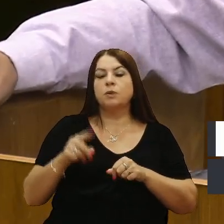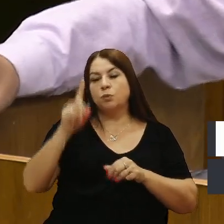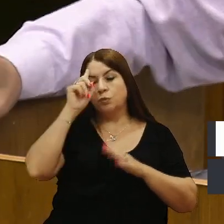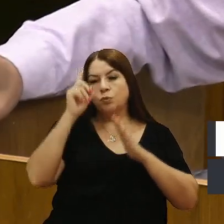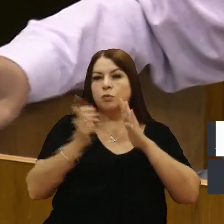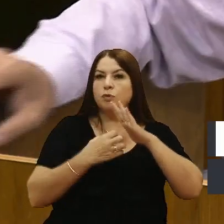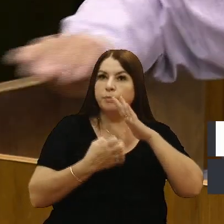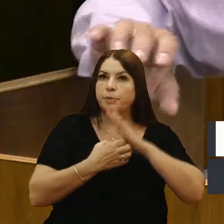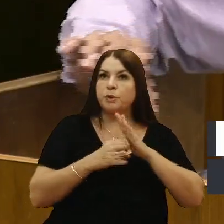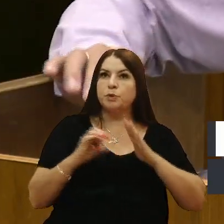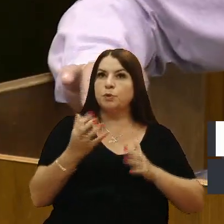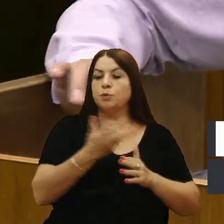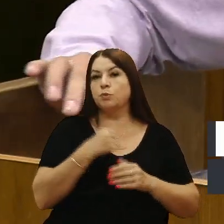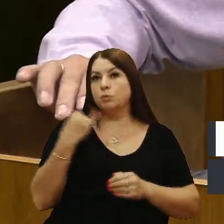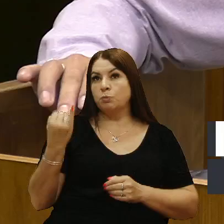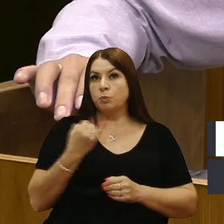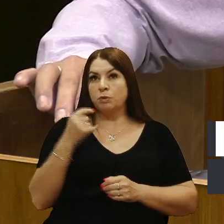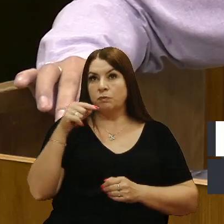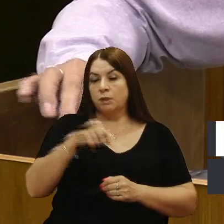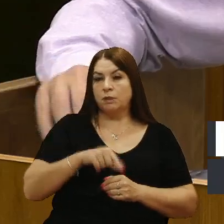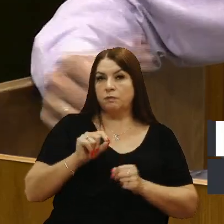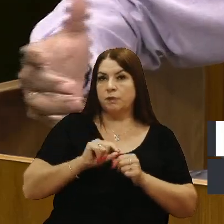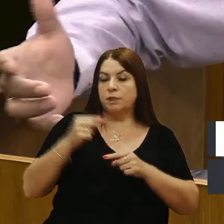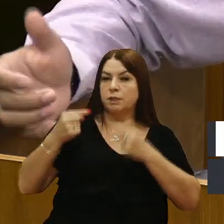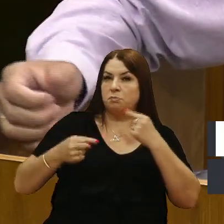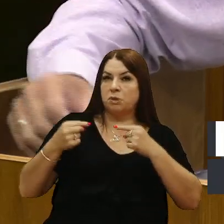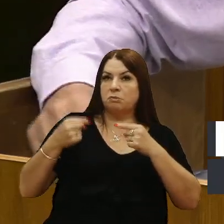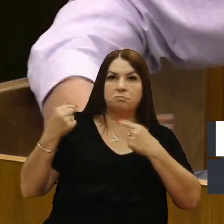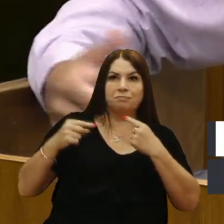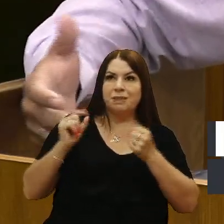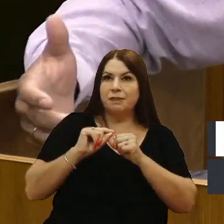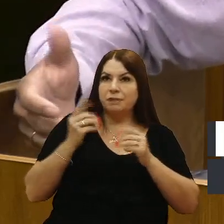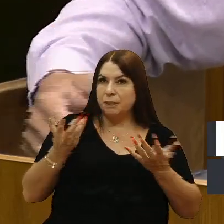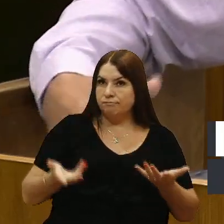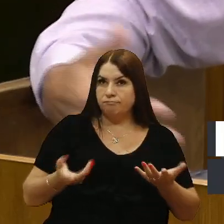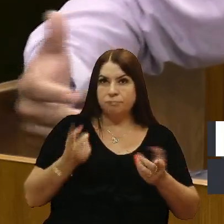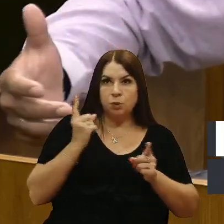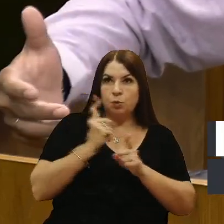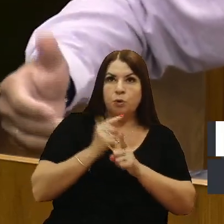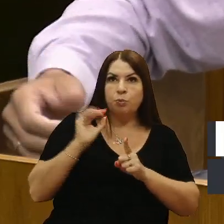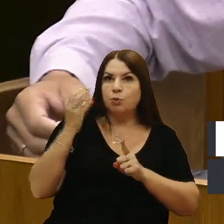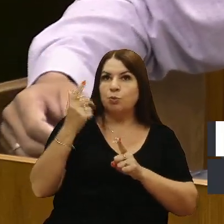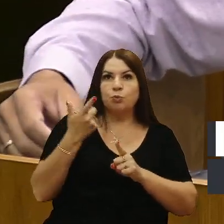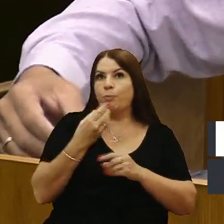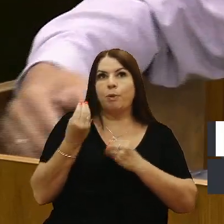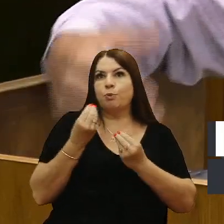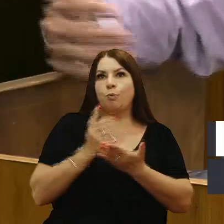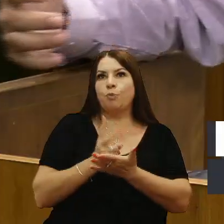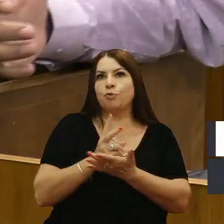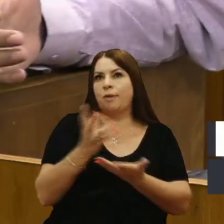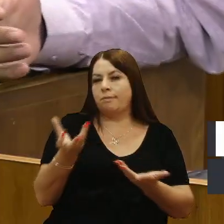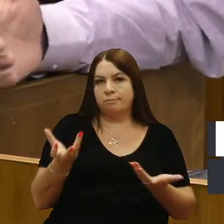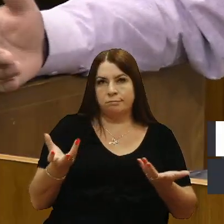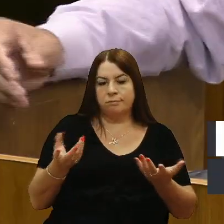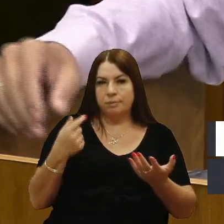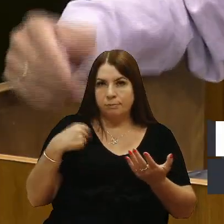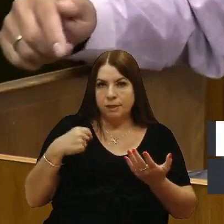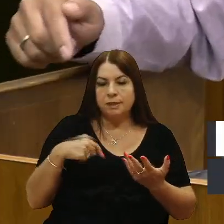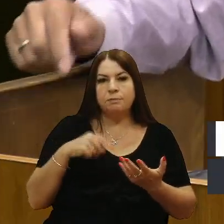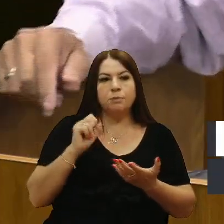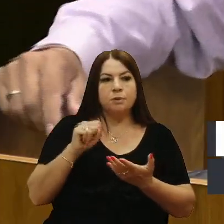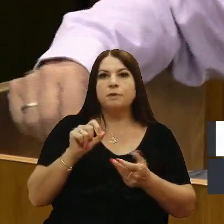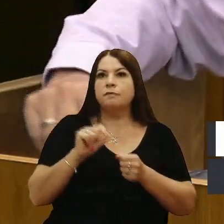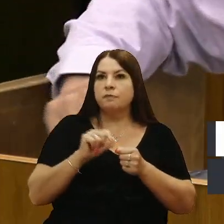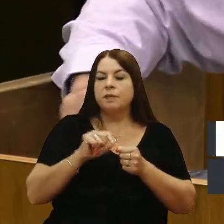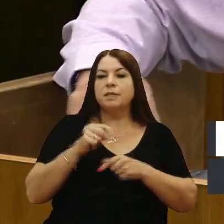patronais, todos. É importante vir aqui fazer esse debate. É um debate que tem que ser feito, tem que achar uma solução, não dá mais para continuar assim, e nós precisamos, sim,